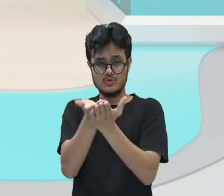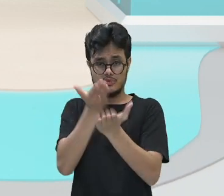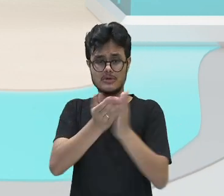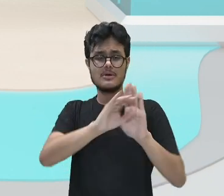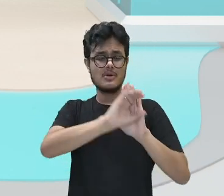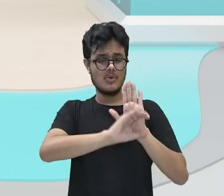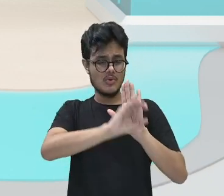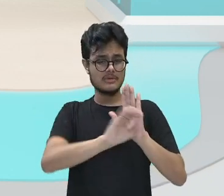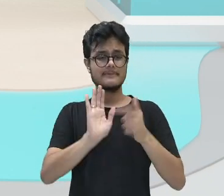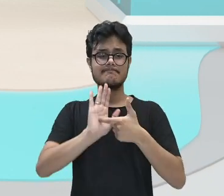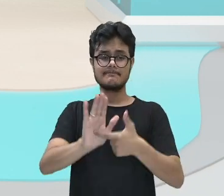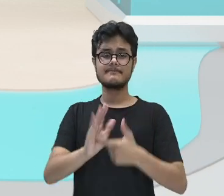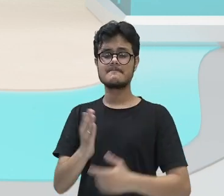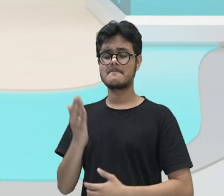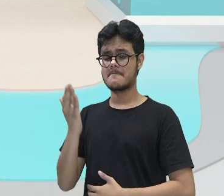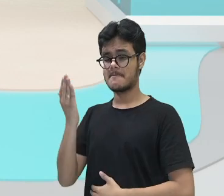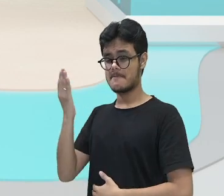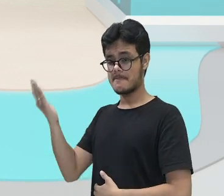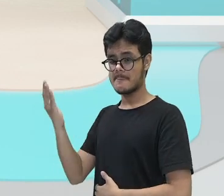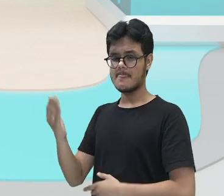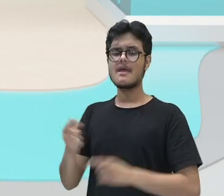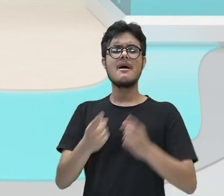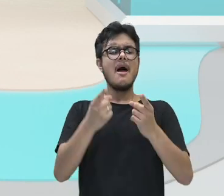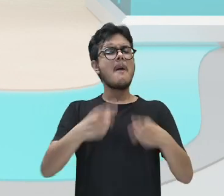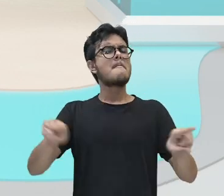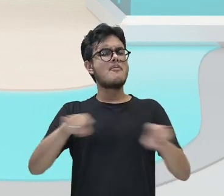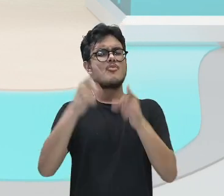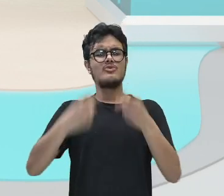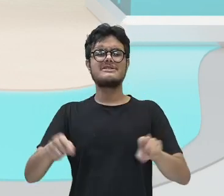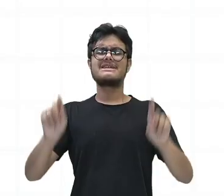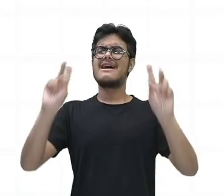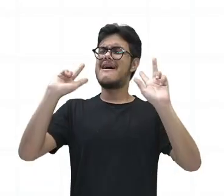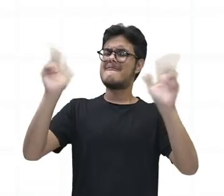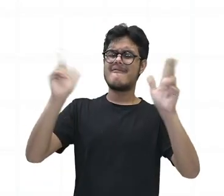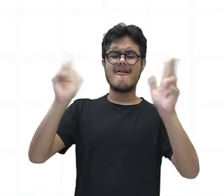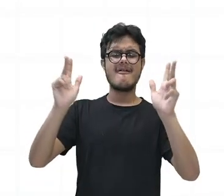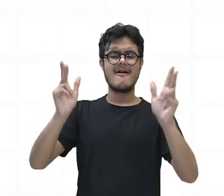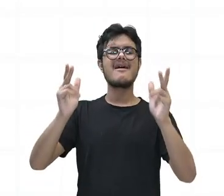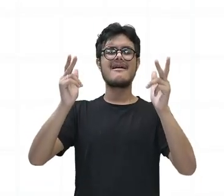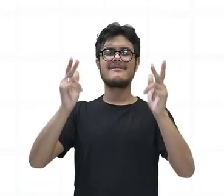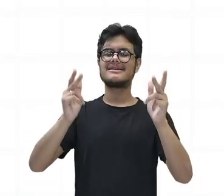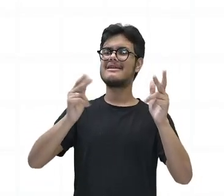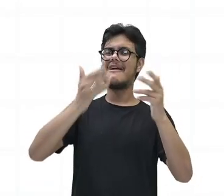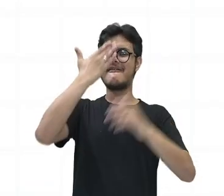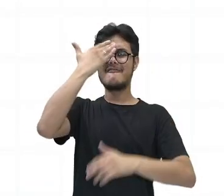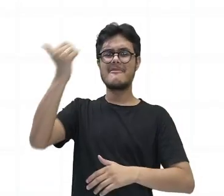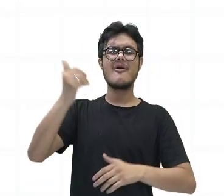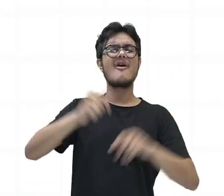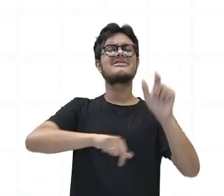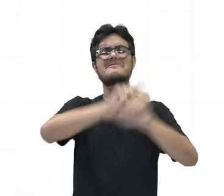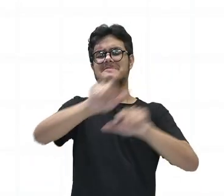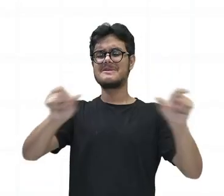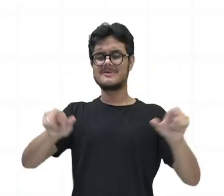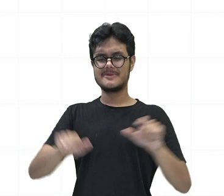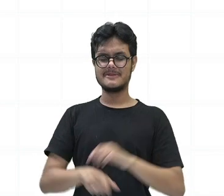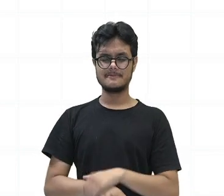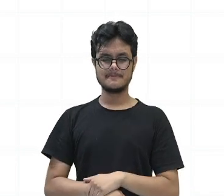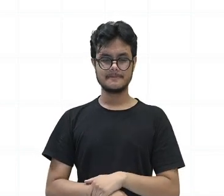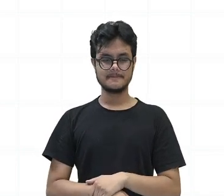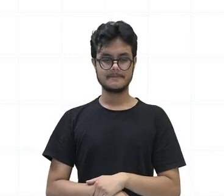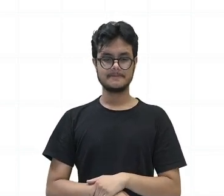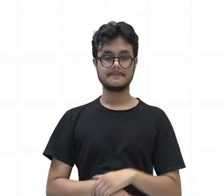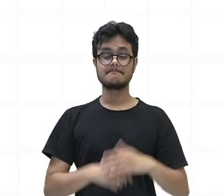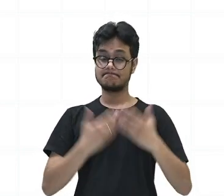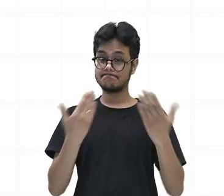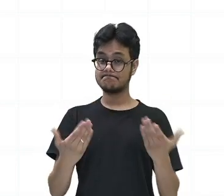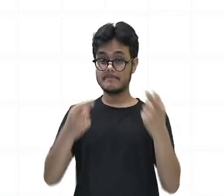são classificadas, que nós demos os conceitos para vocês. E aí nós falamos sobre a música folclórica. O